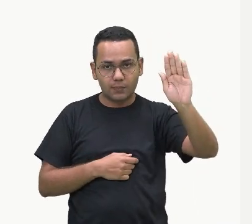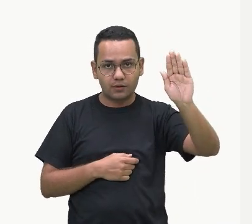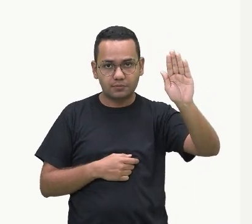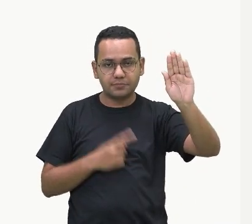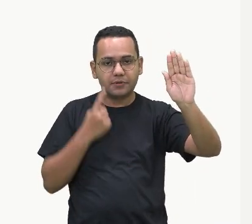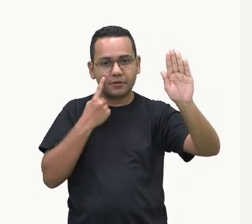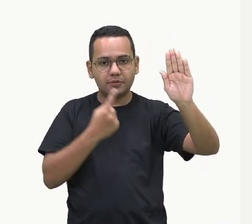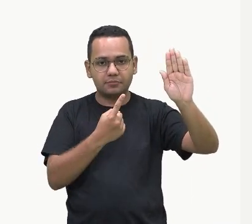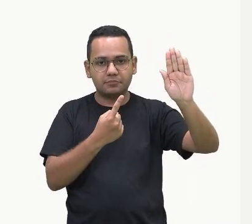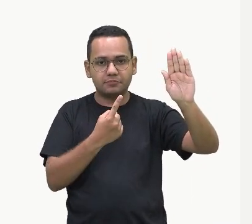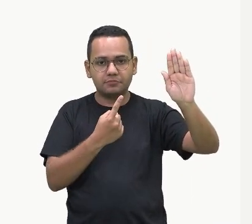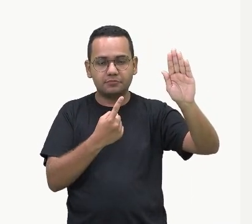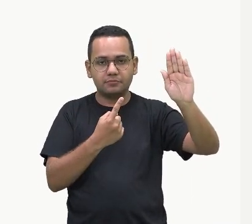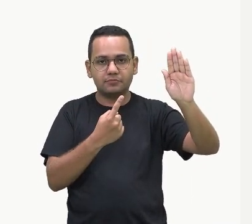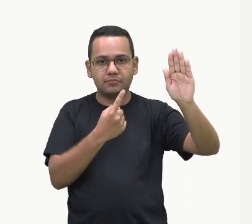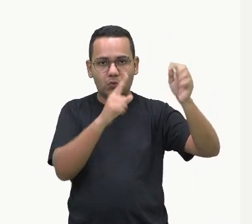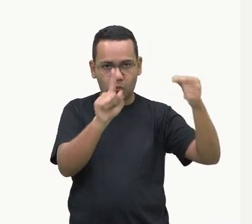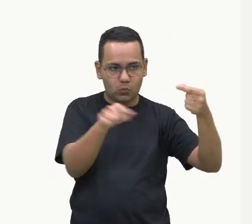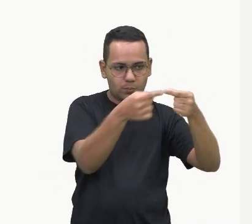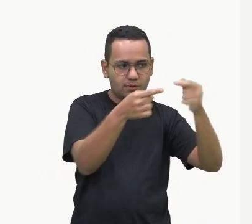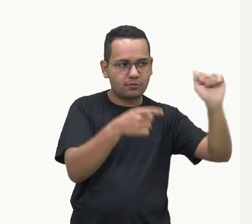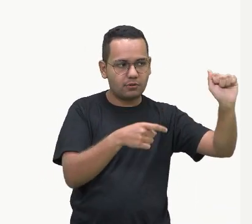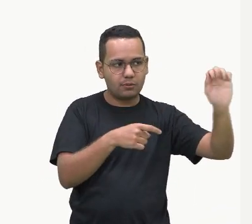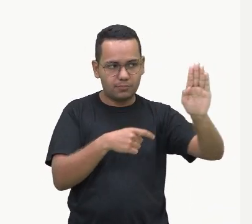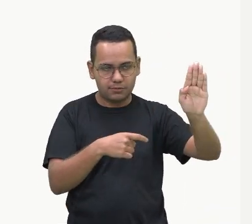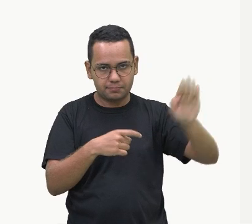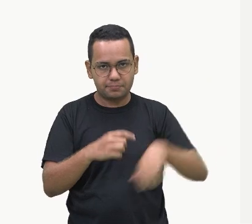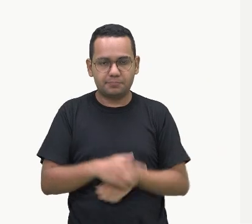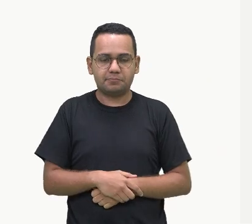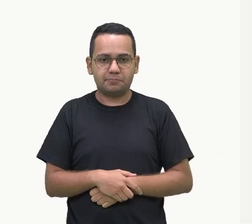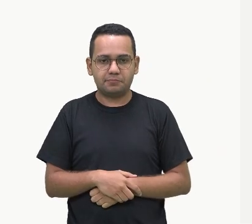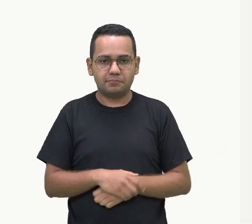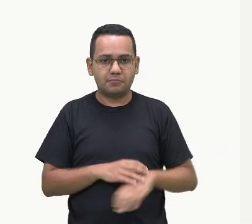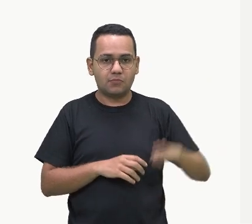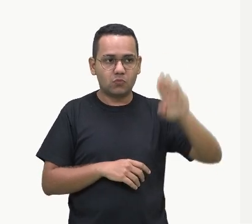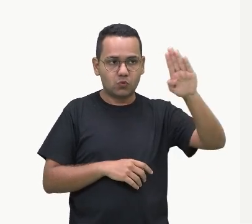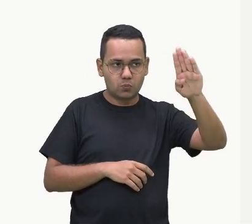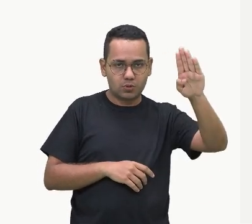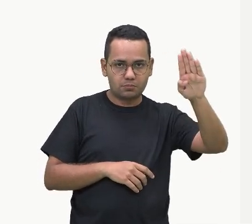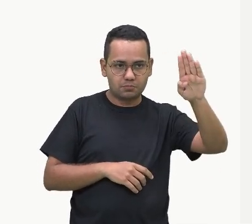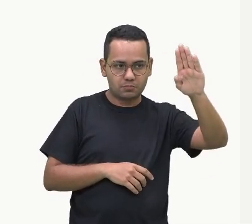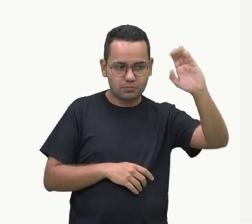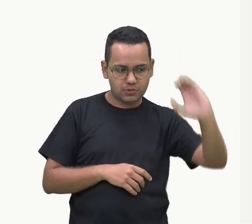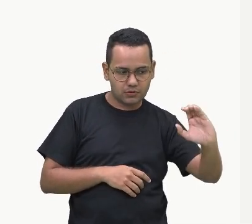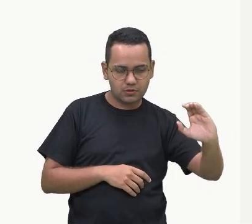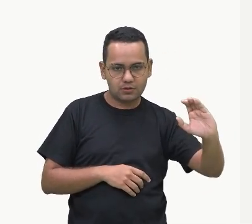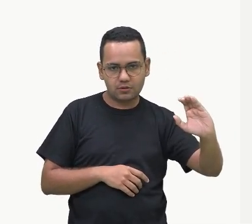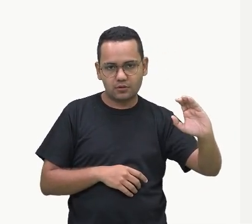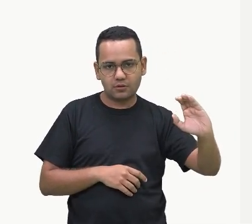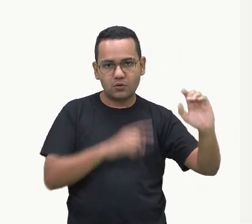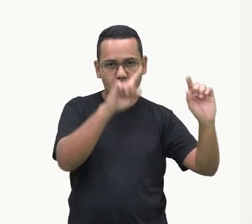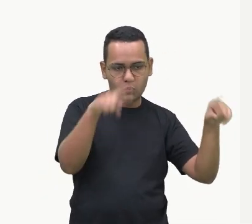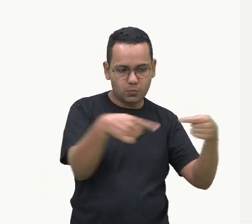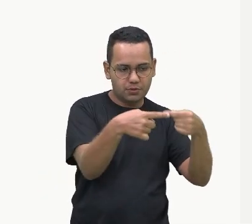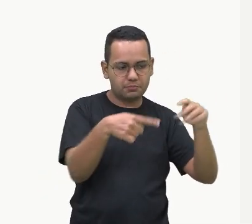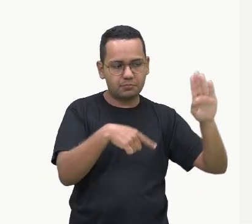é exatamente o nosso segmento AB. De B até C é o nosso